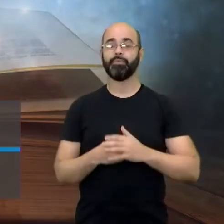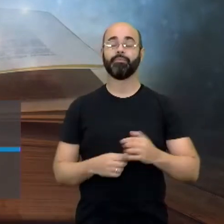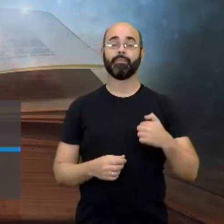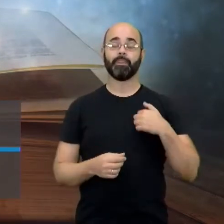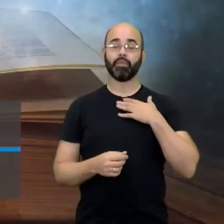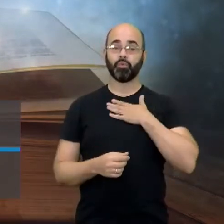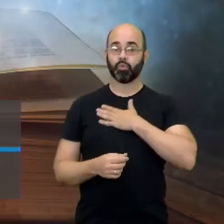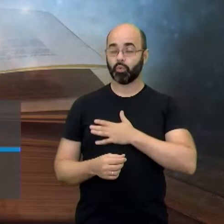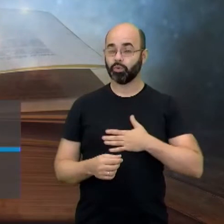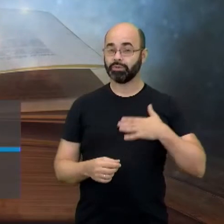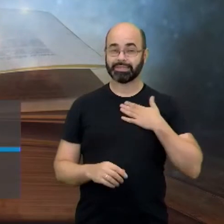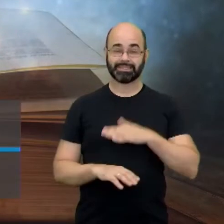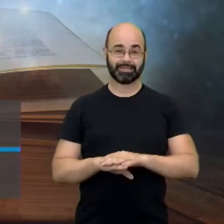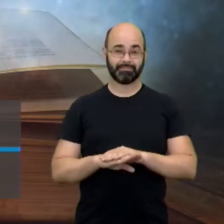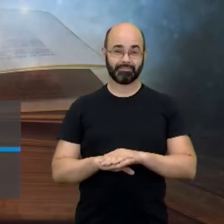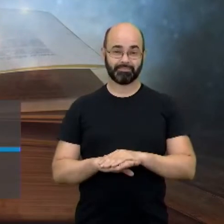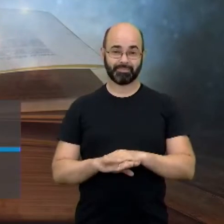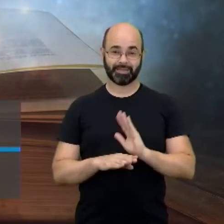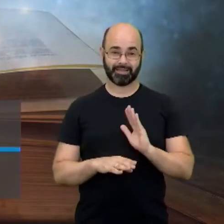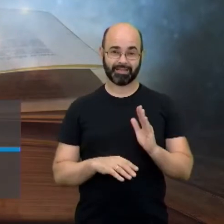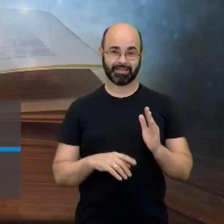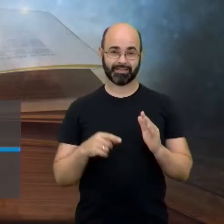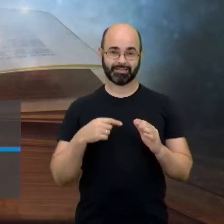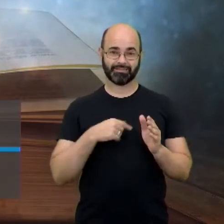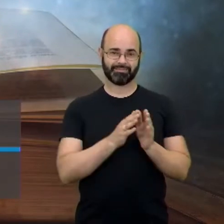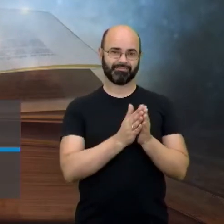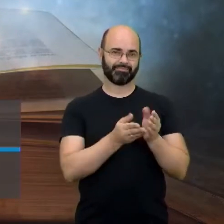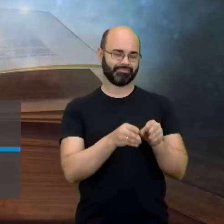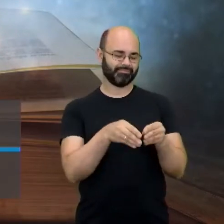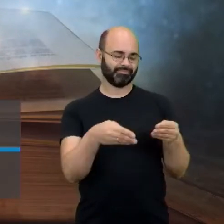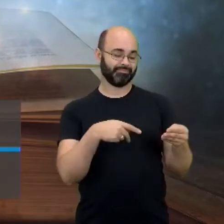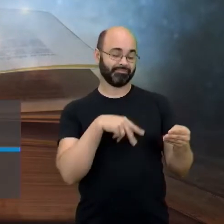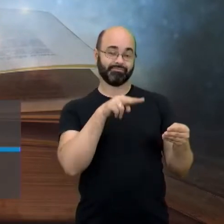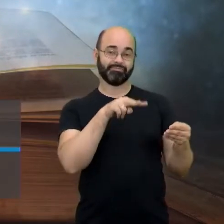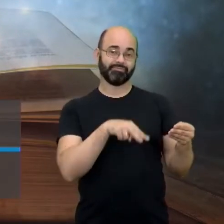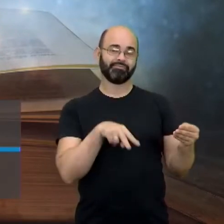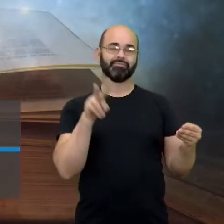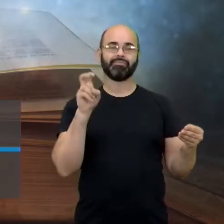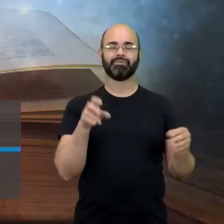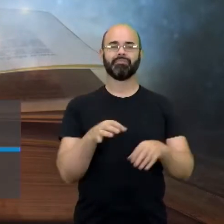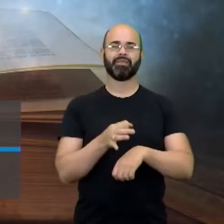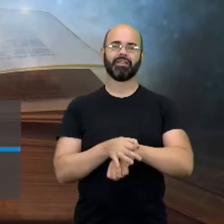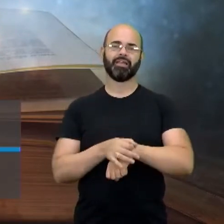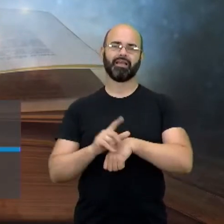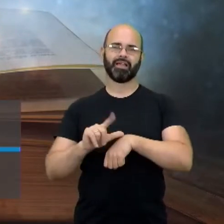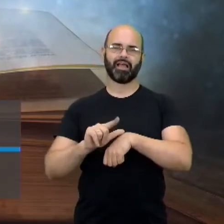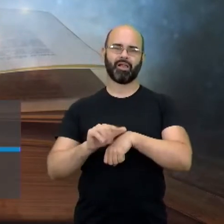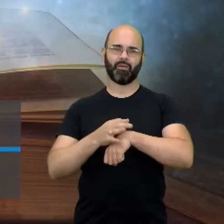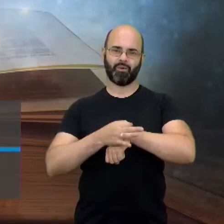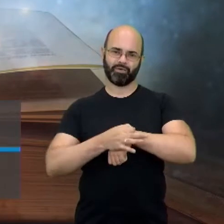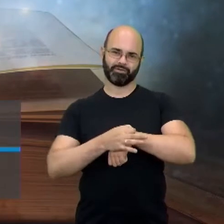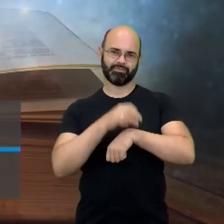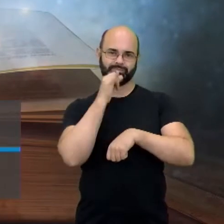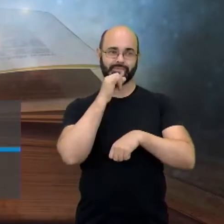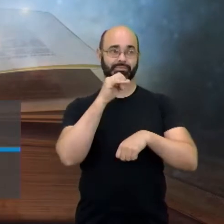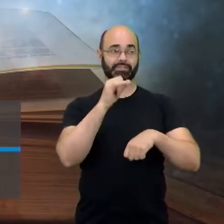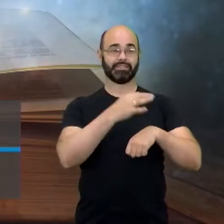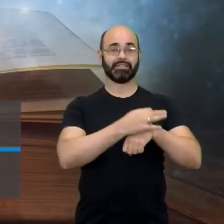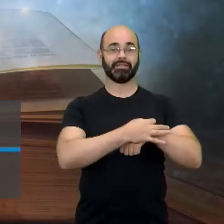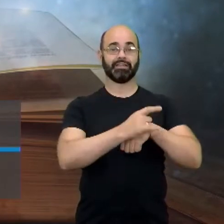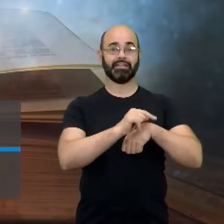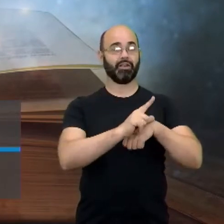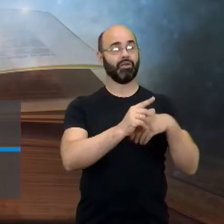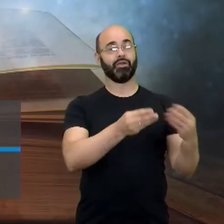gostei aqui do Cortázar foi um que fala sobre o relógio, né? Que fala que quando você ganha um relógio, você ganha